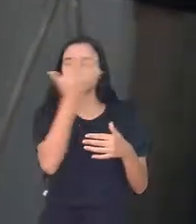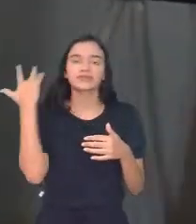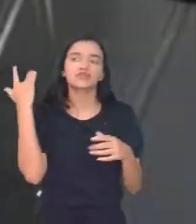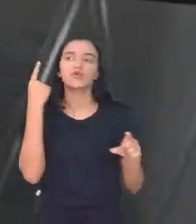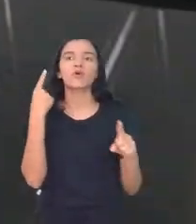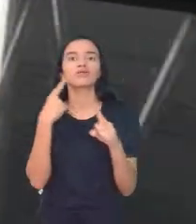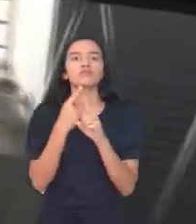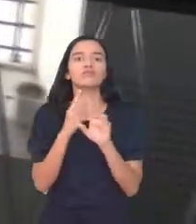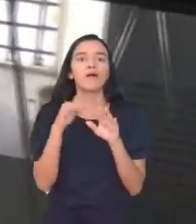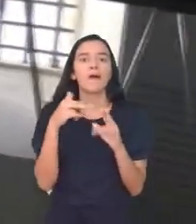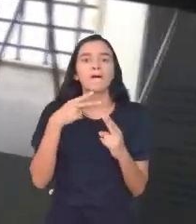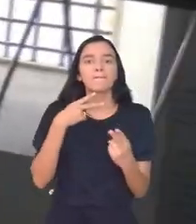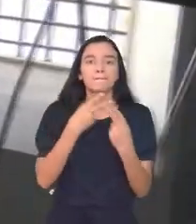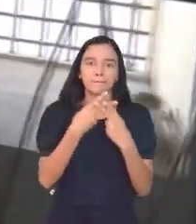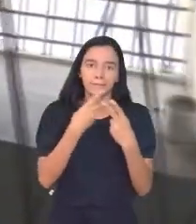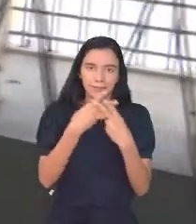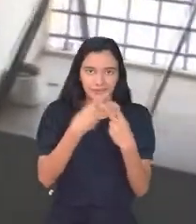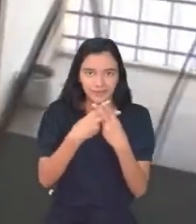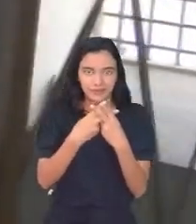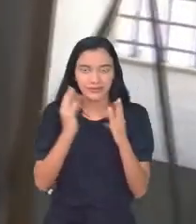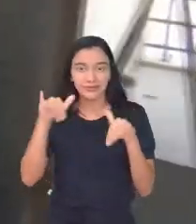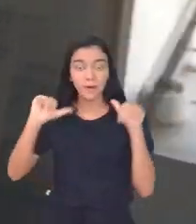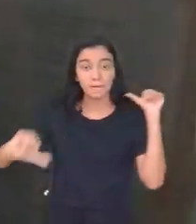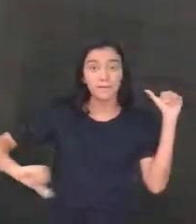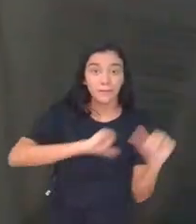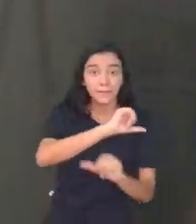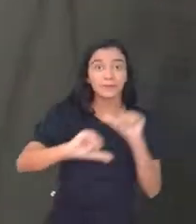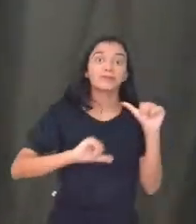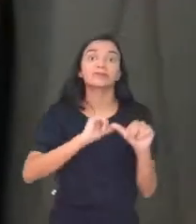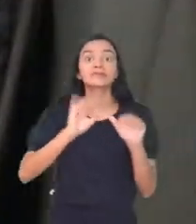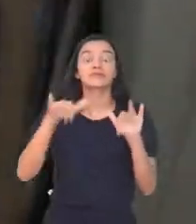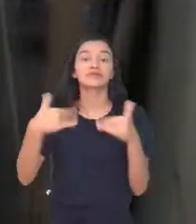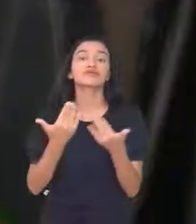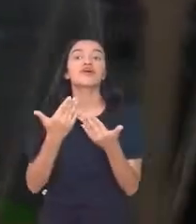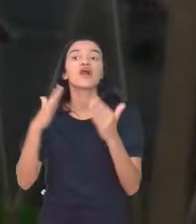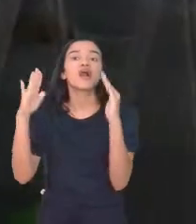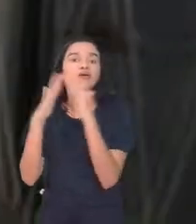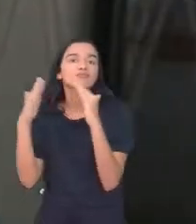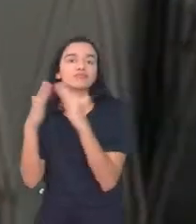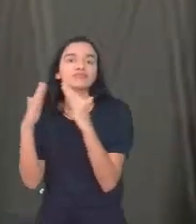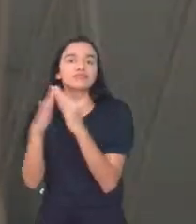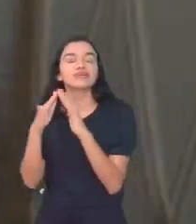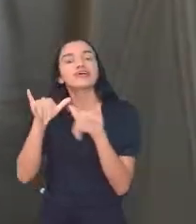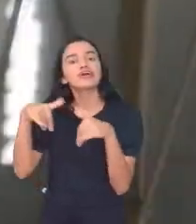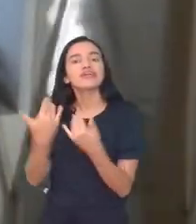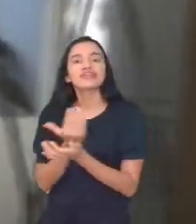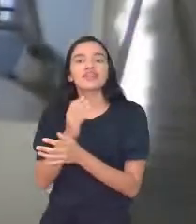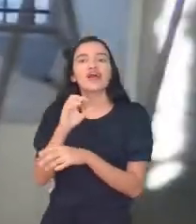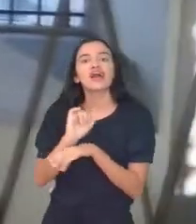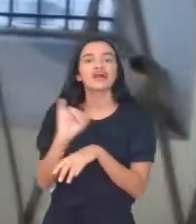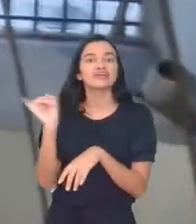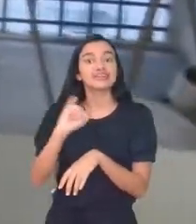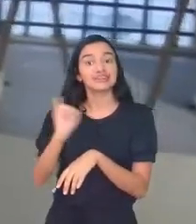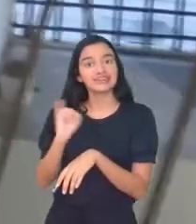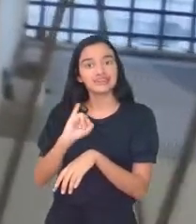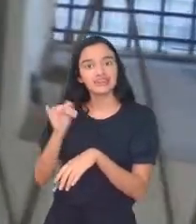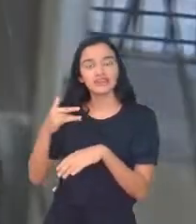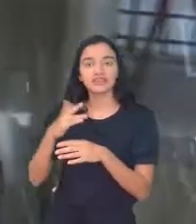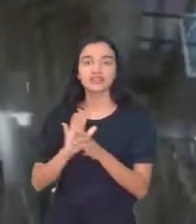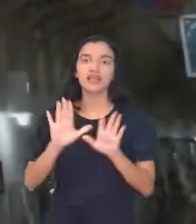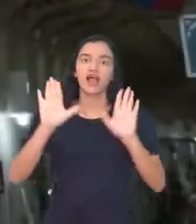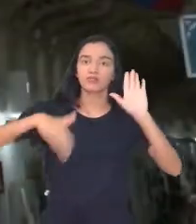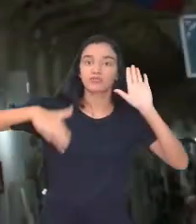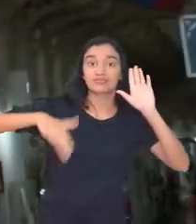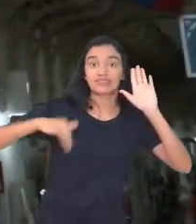ainda estavam nela foram transferidos para a Penitenciária Agrícola de Itamaracá. A ideia